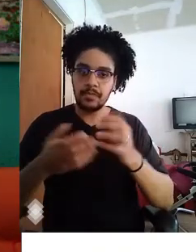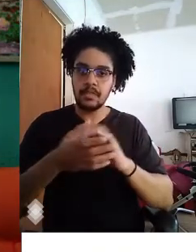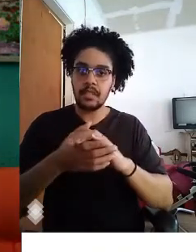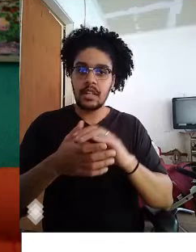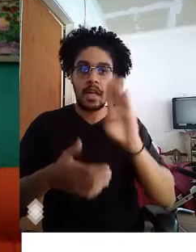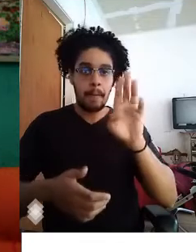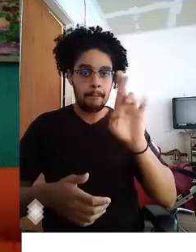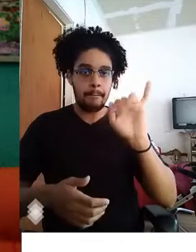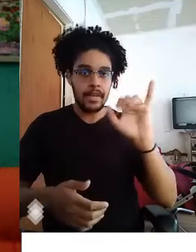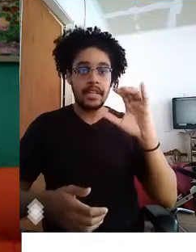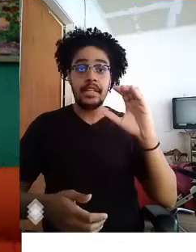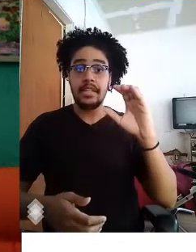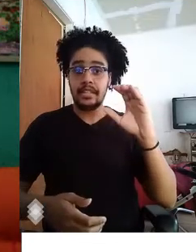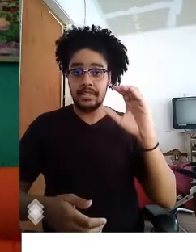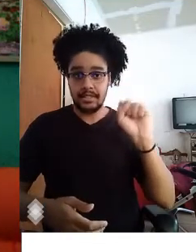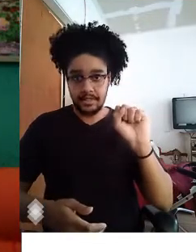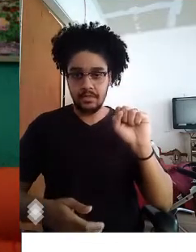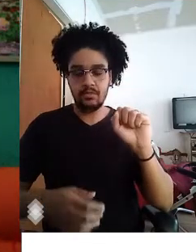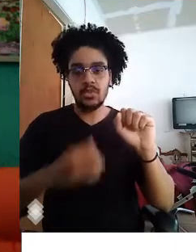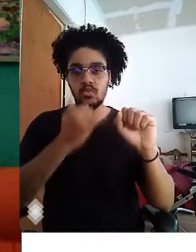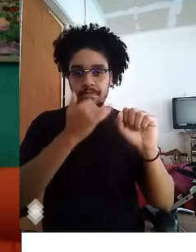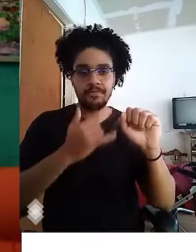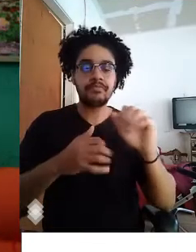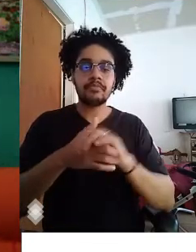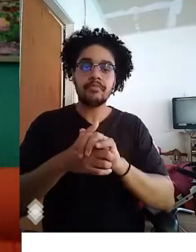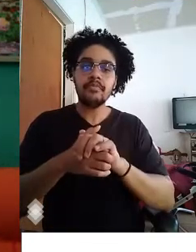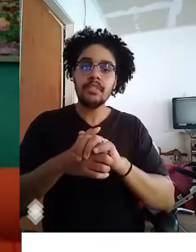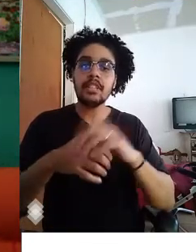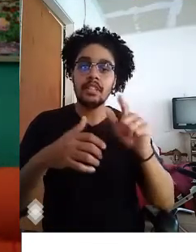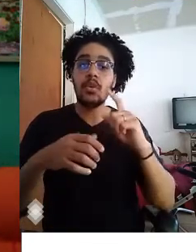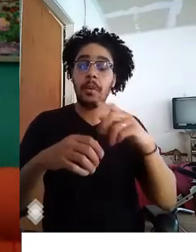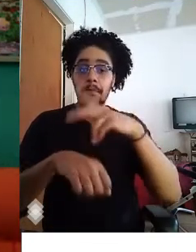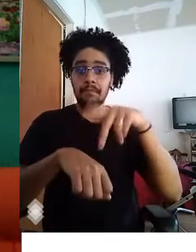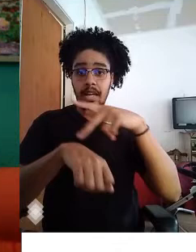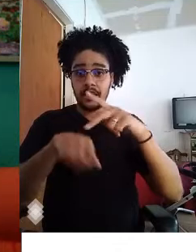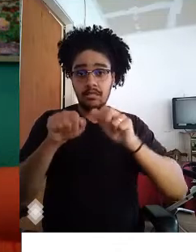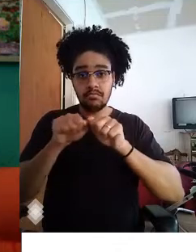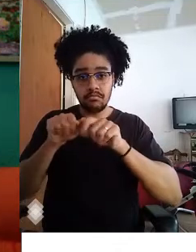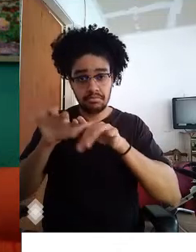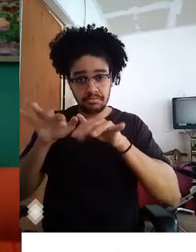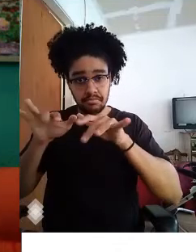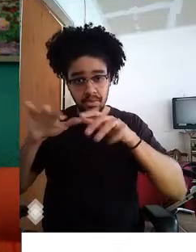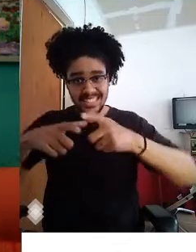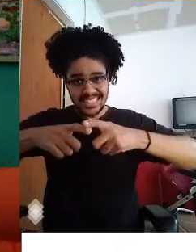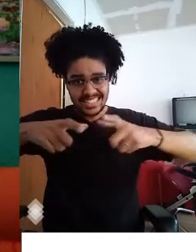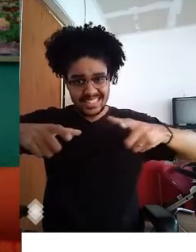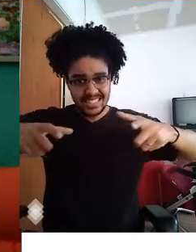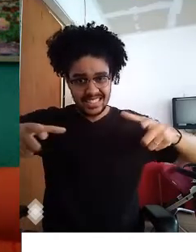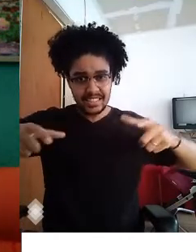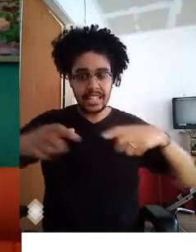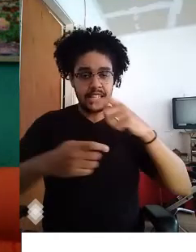dar corpo a uma aliança política e econômica de um conjunto de países emergentes que começam a crescer muito na